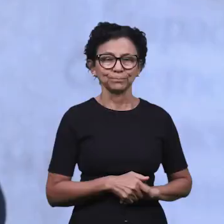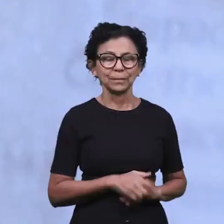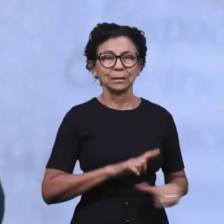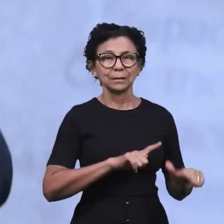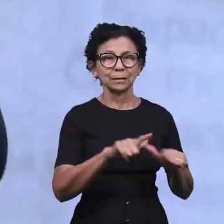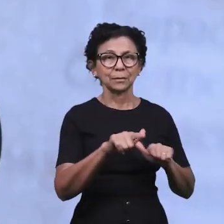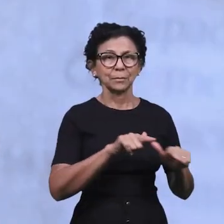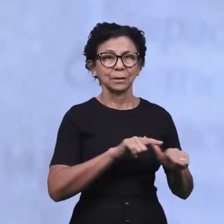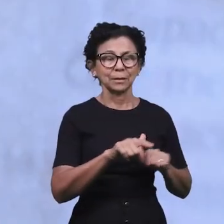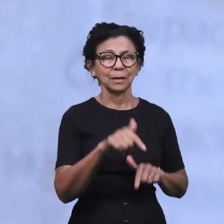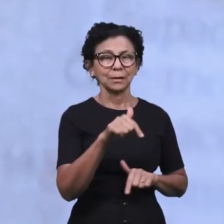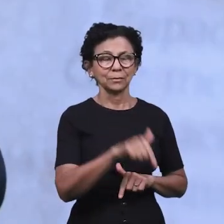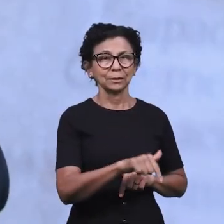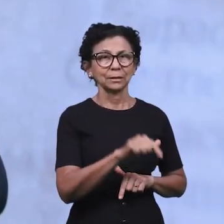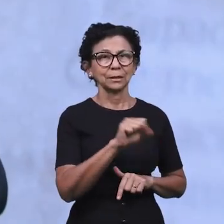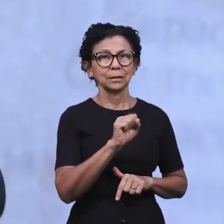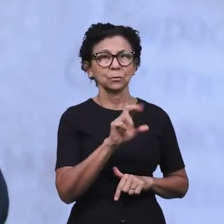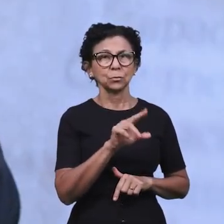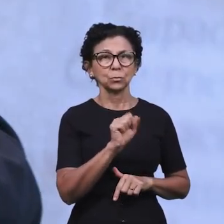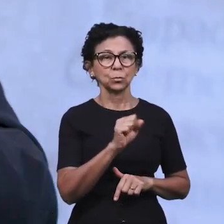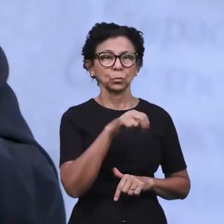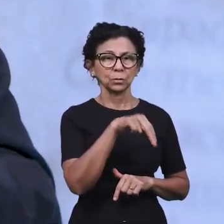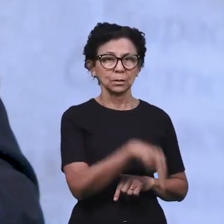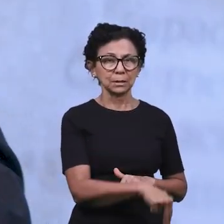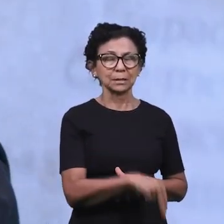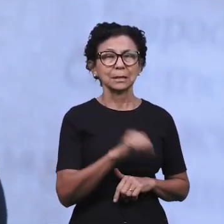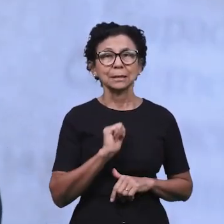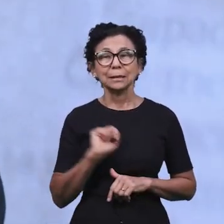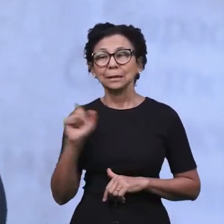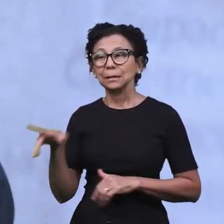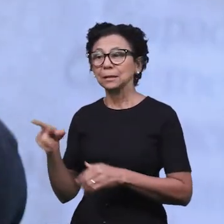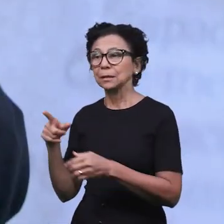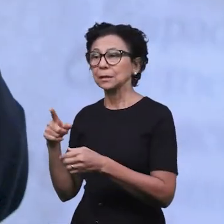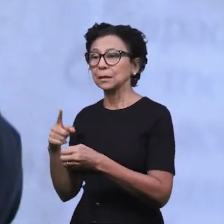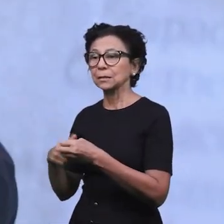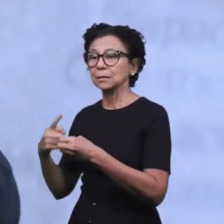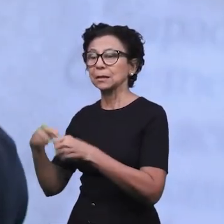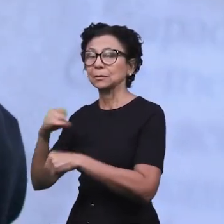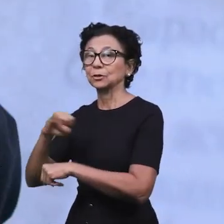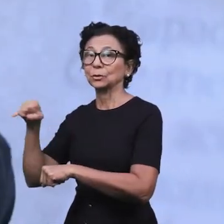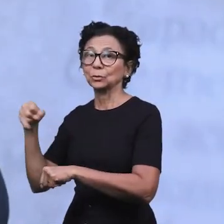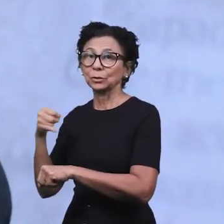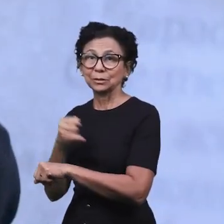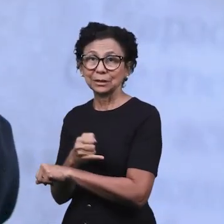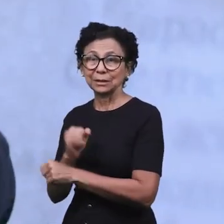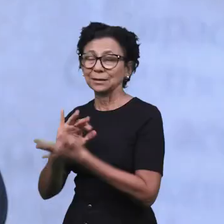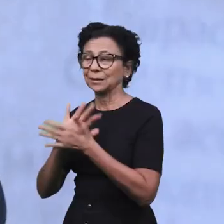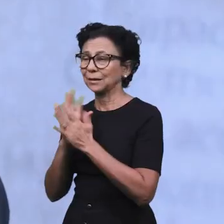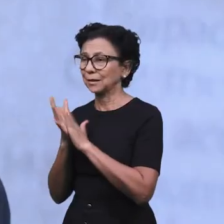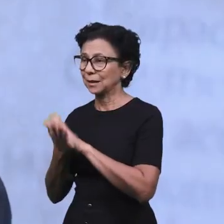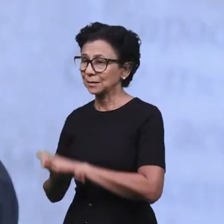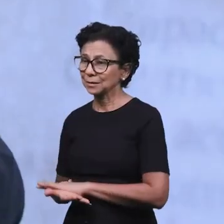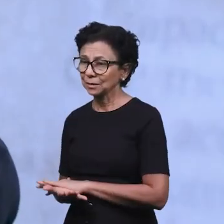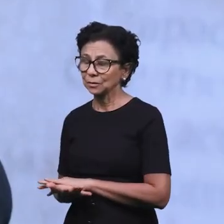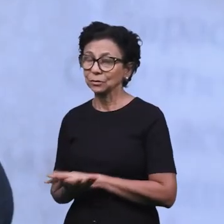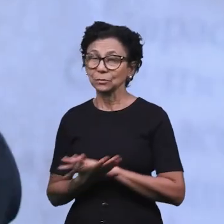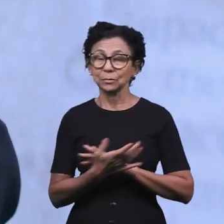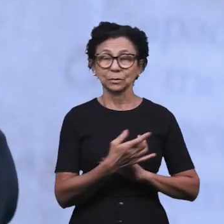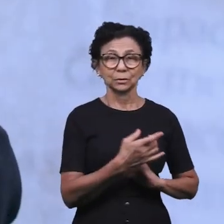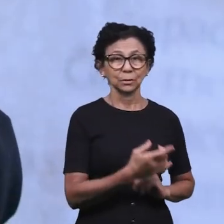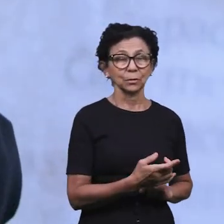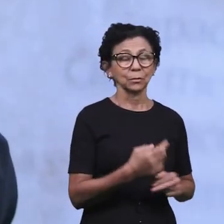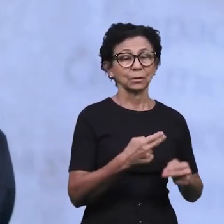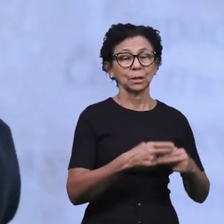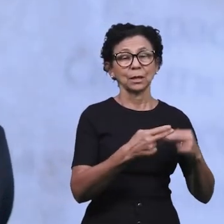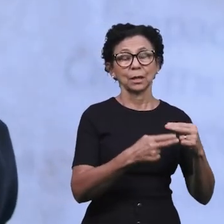ia começar um trabalho, ele ia empreender aquela cidade, fazer com que ela voltasse a ser uma cidade habitada, fazer com que ela